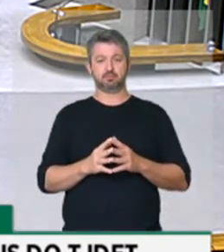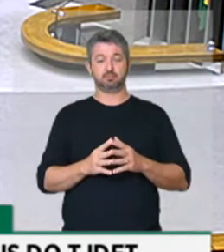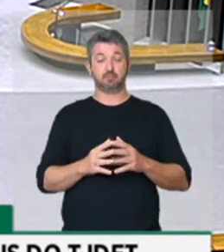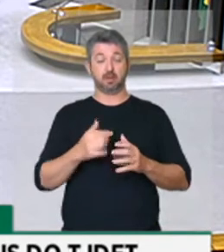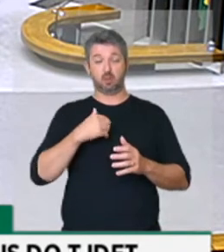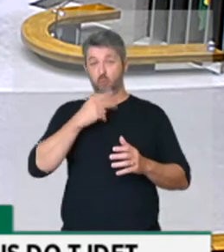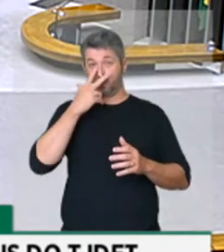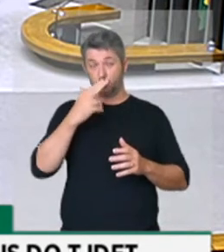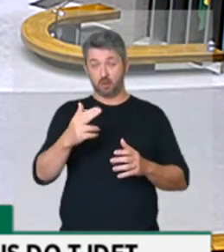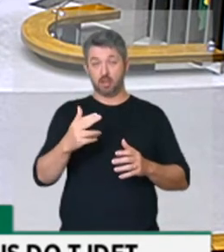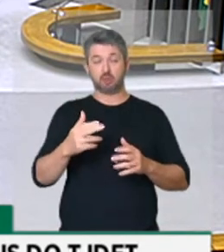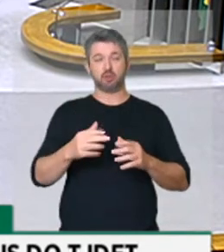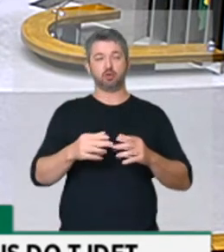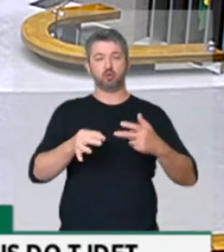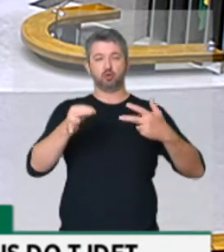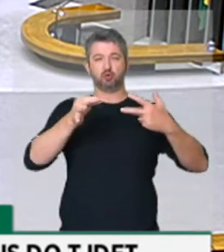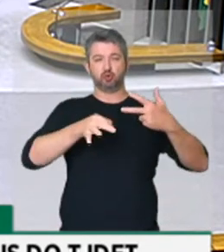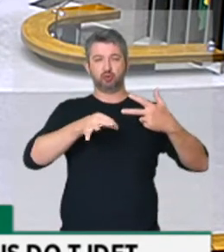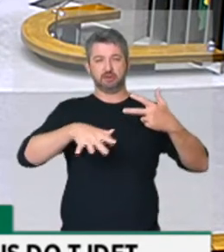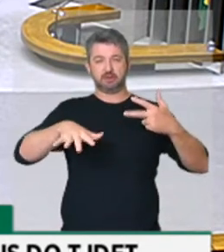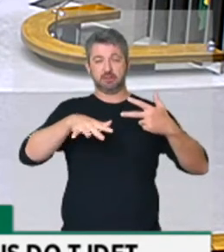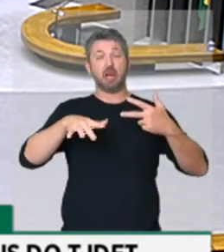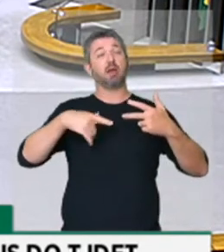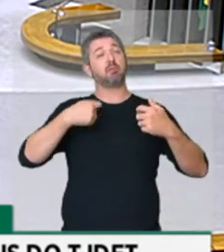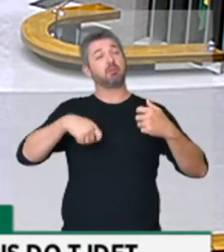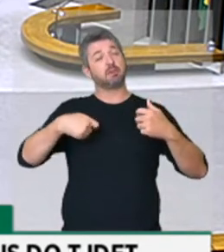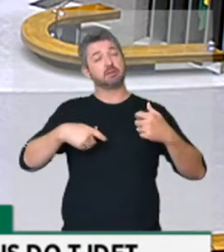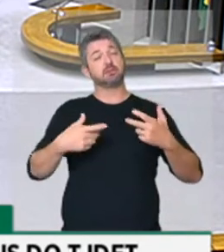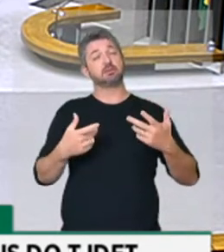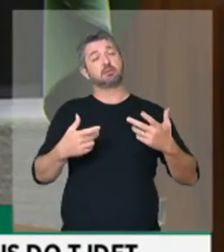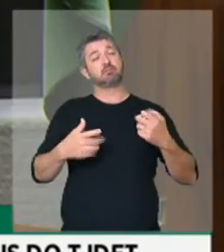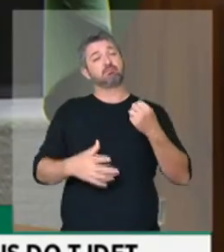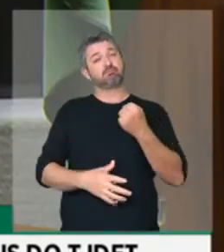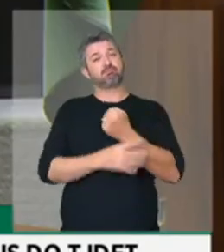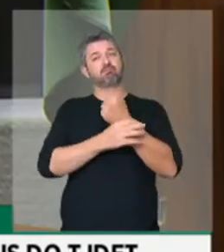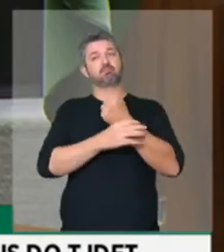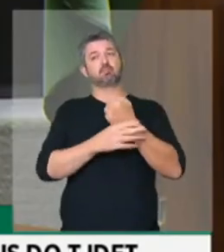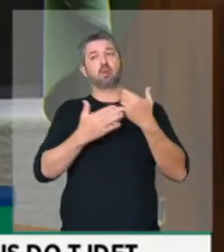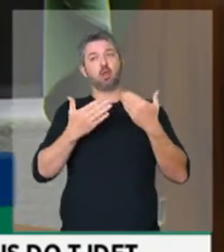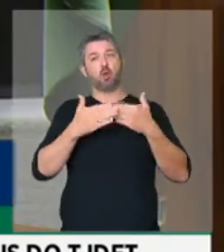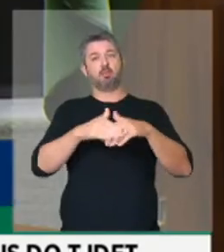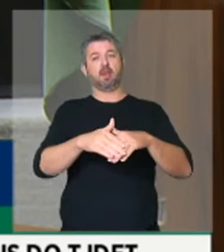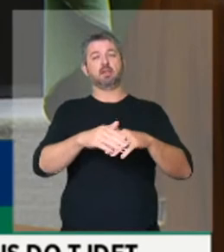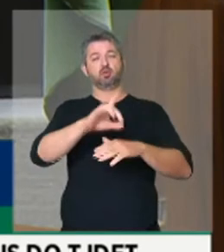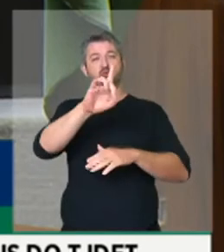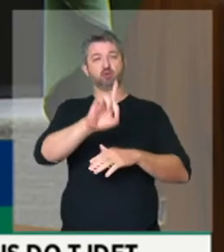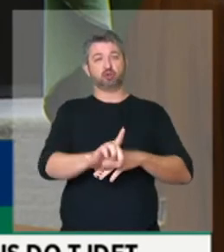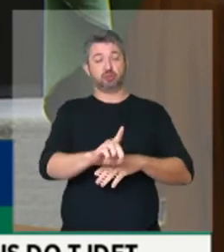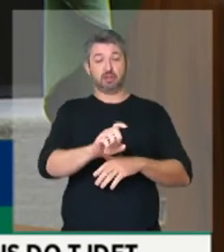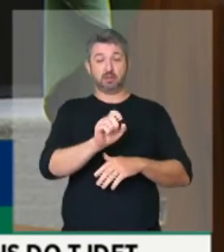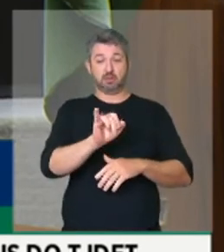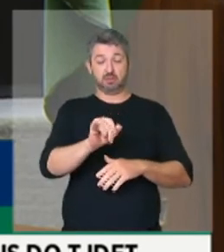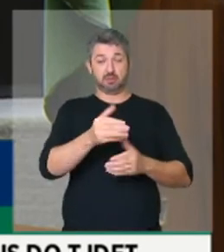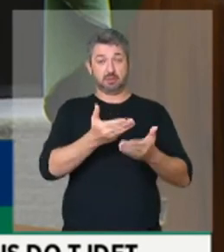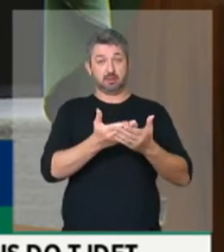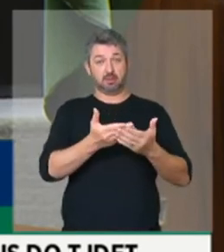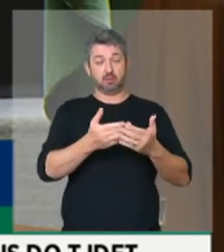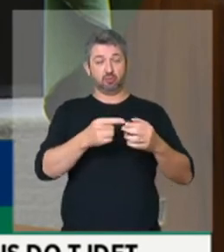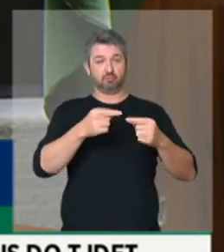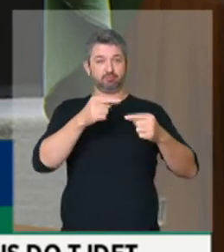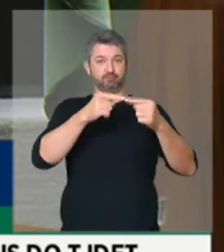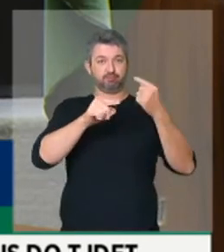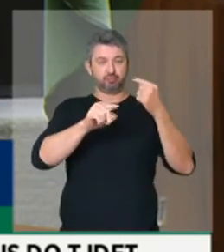o Poder Judiciário, ele assegura a reparação do direito quando o direito é violado.